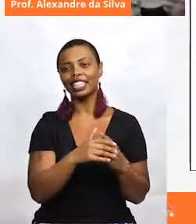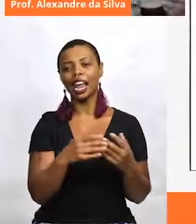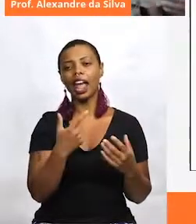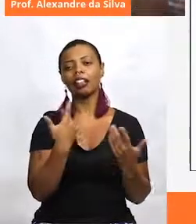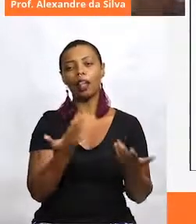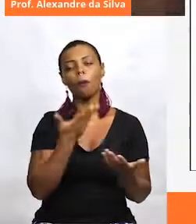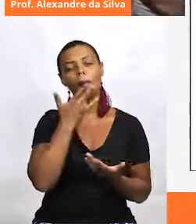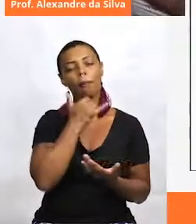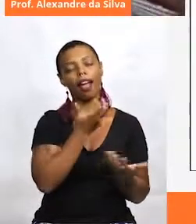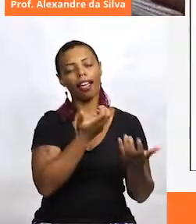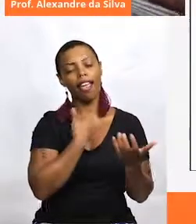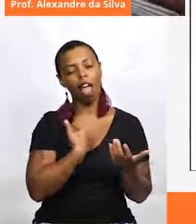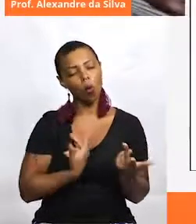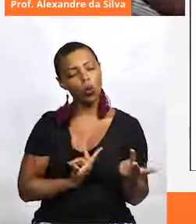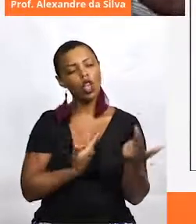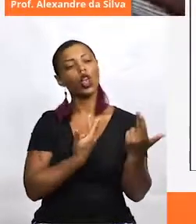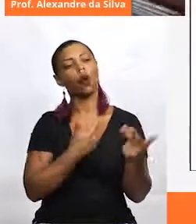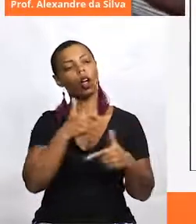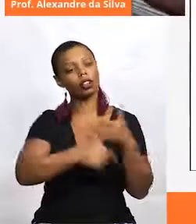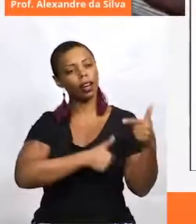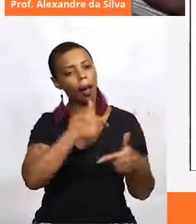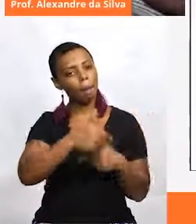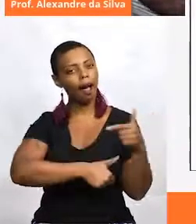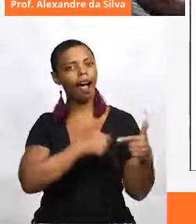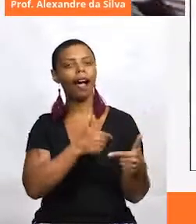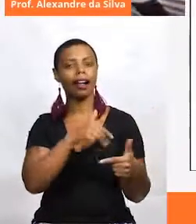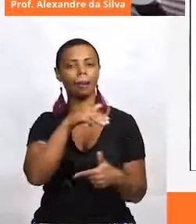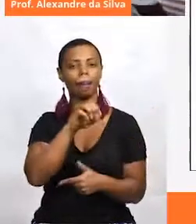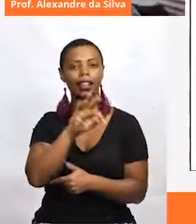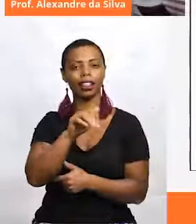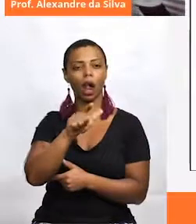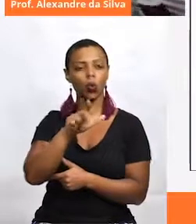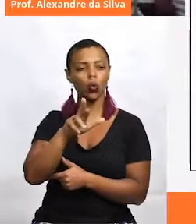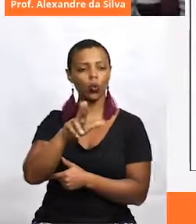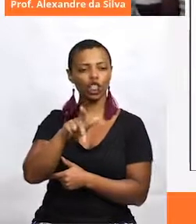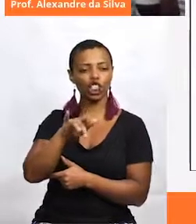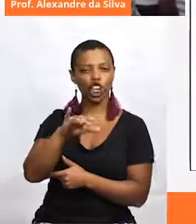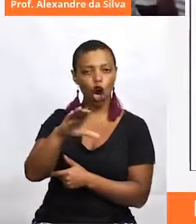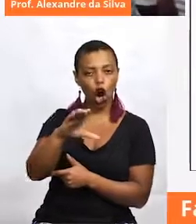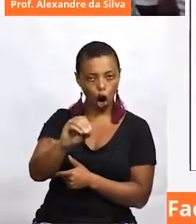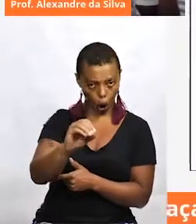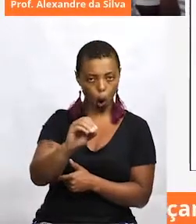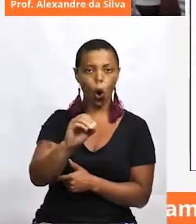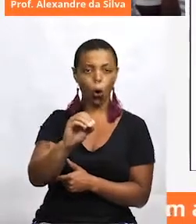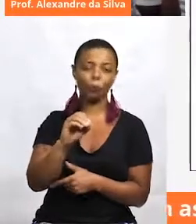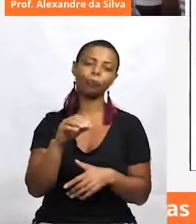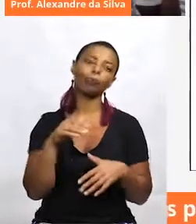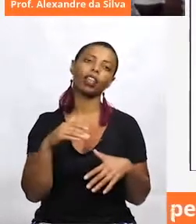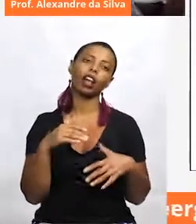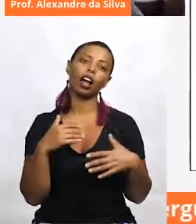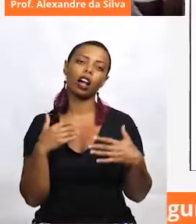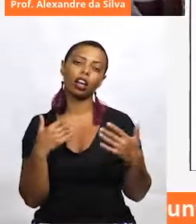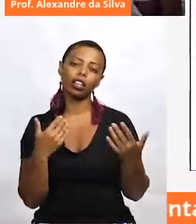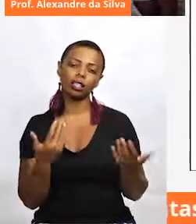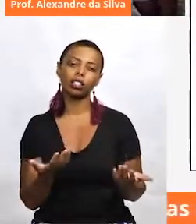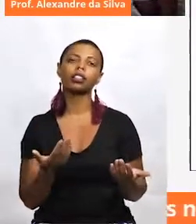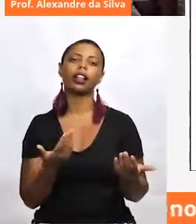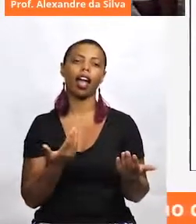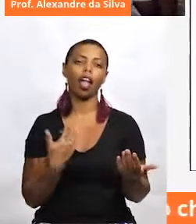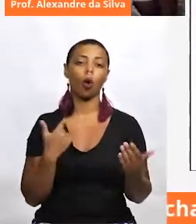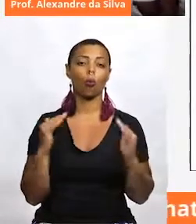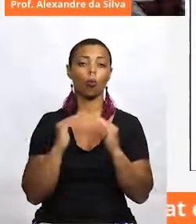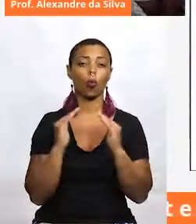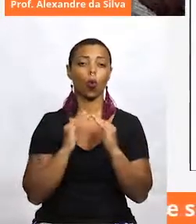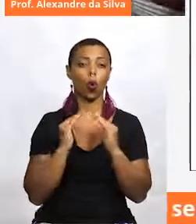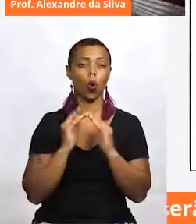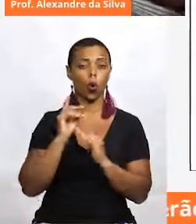fazia mais sentido, que era trabalhar no ramo dele, o ramo da metalurgia, e para isso eu morava no interior,